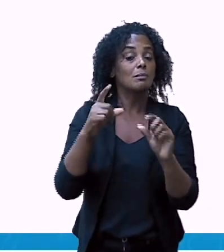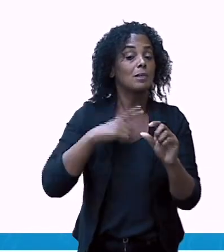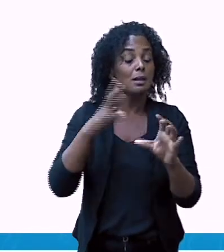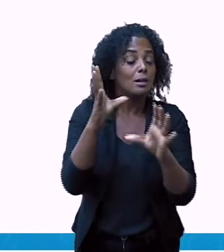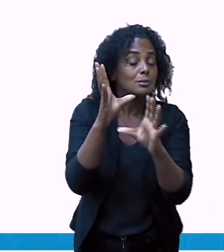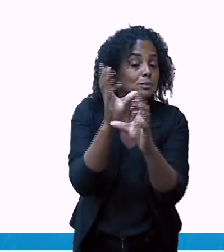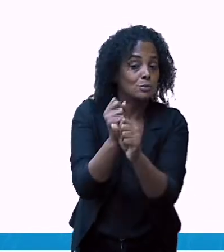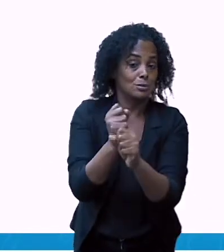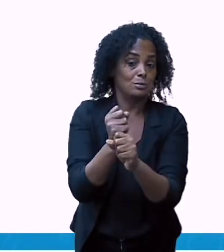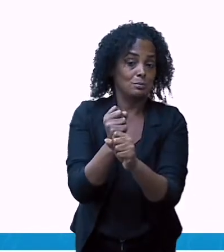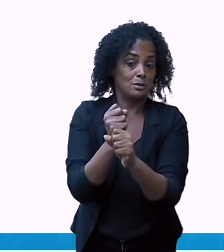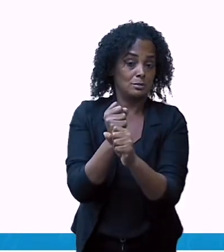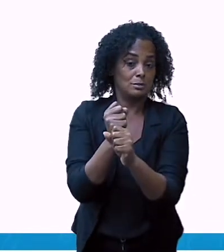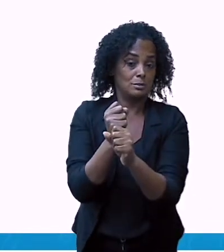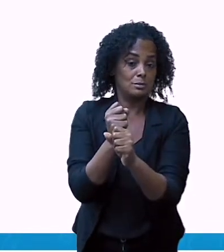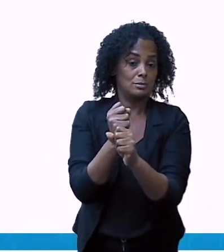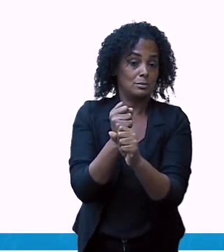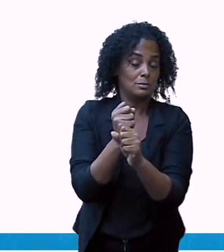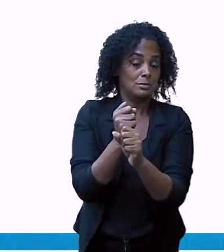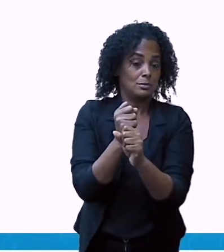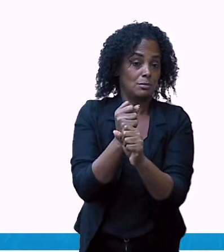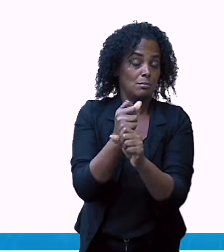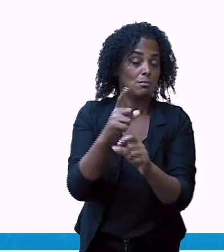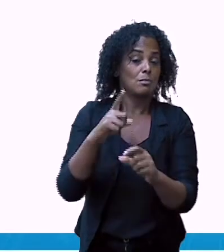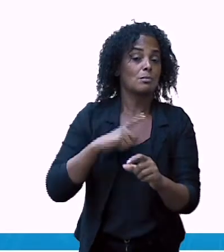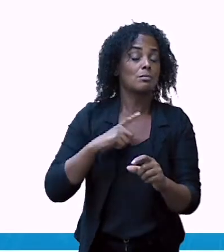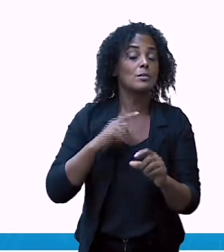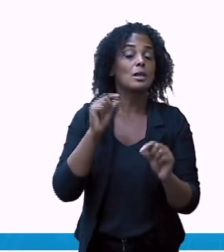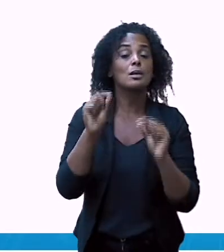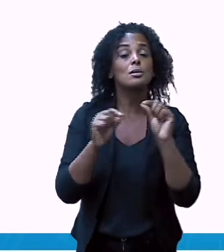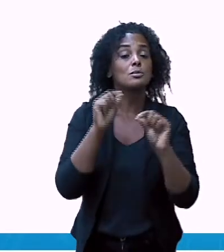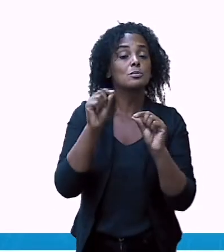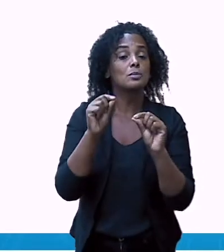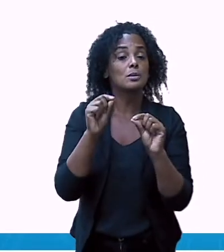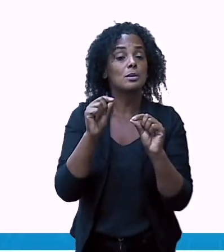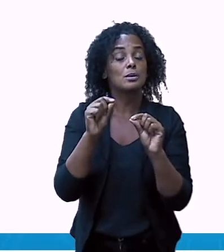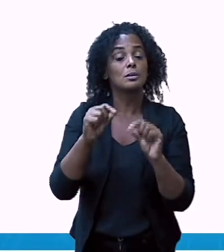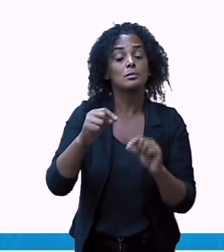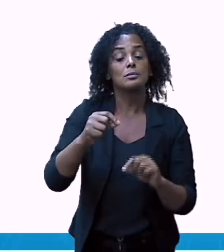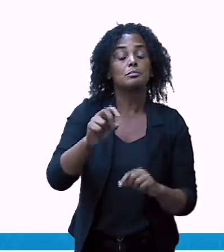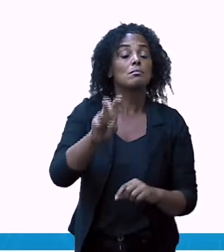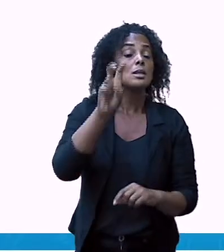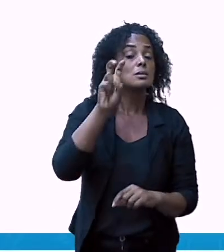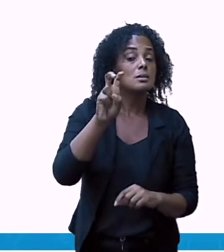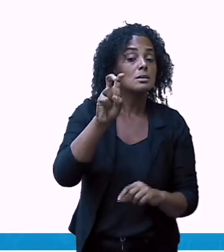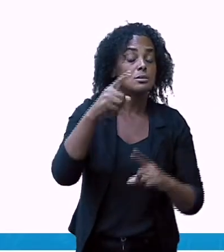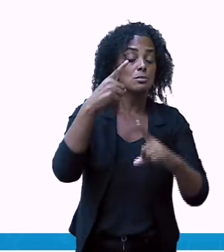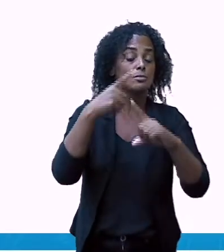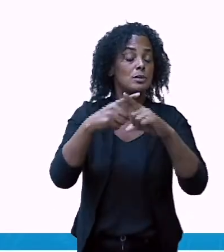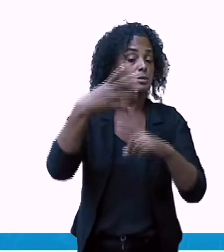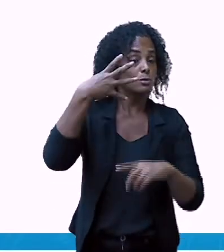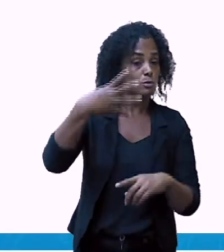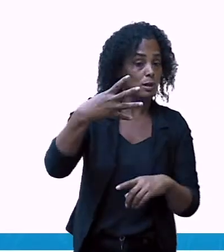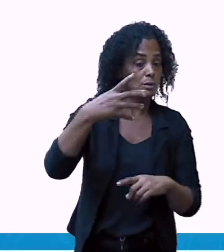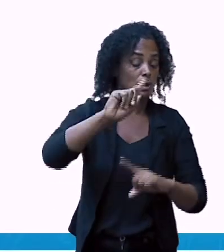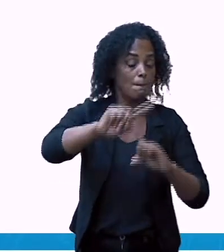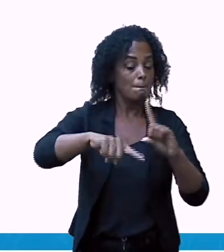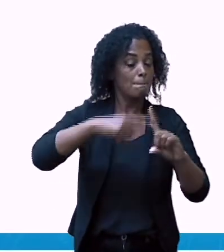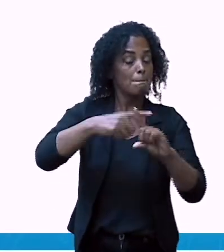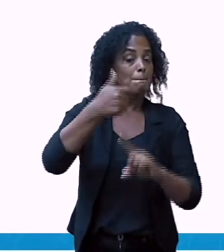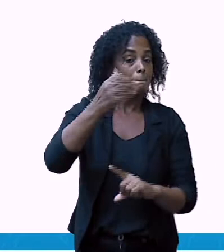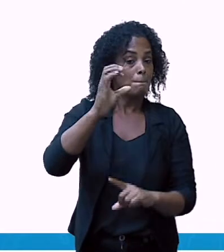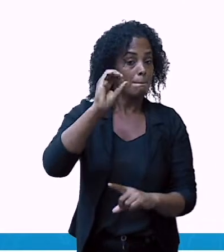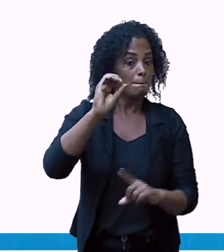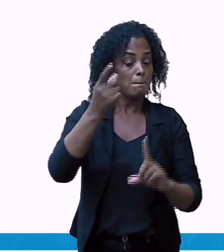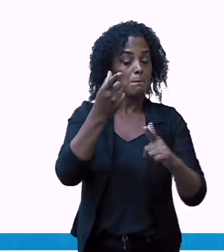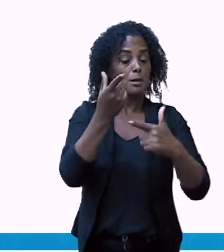só, eu tenho aqui, nessa expressão numérica, como eu faço a leitura dela? 5 vezes 4, mais